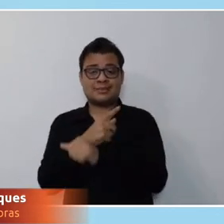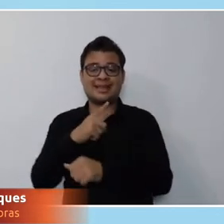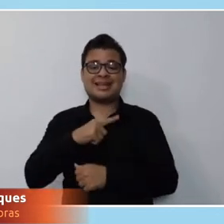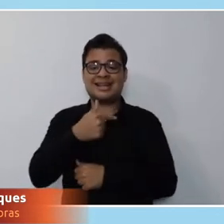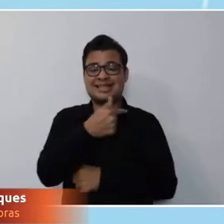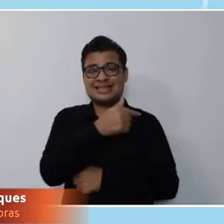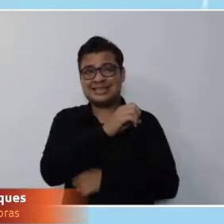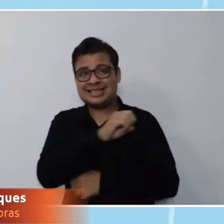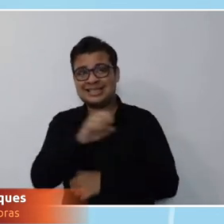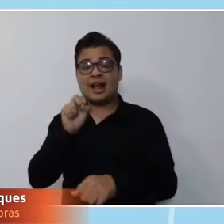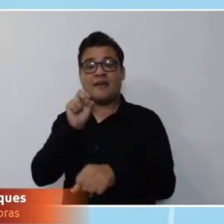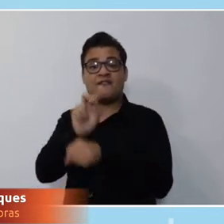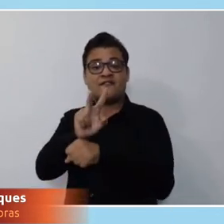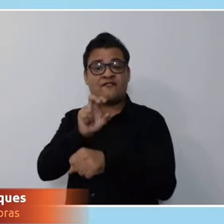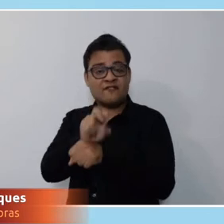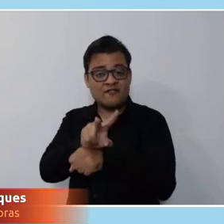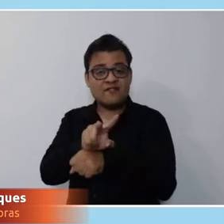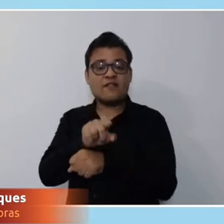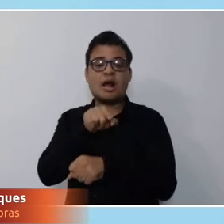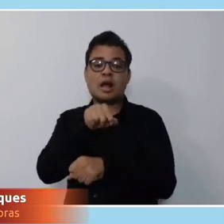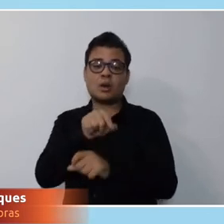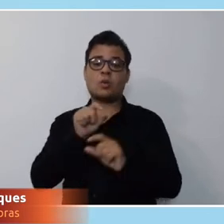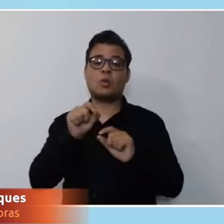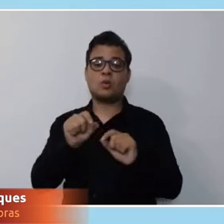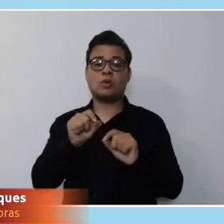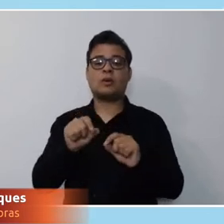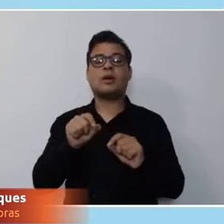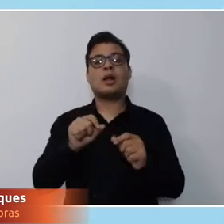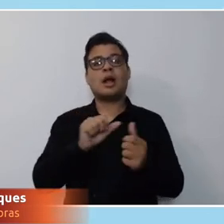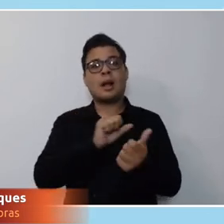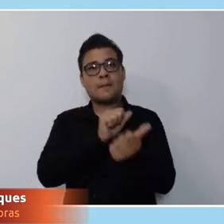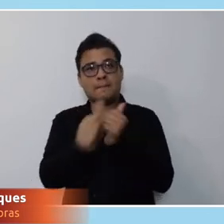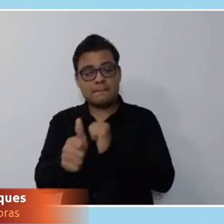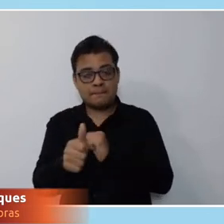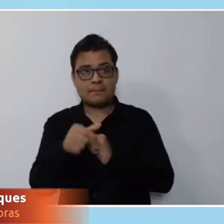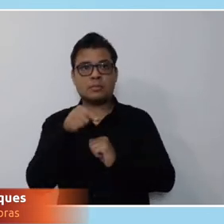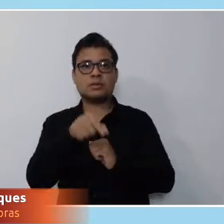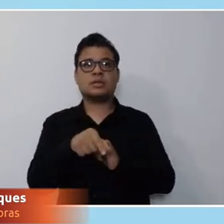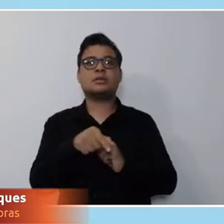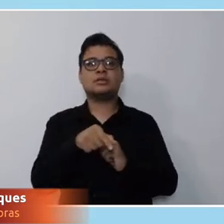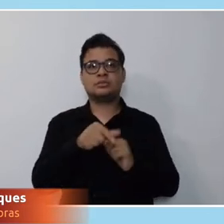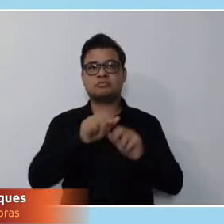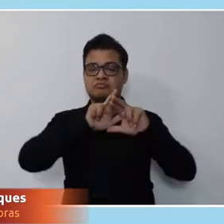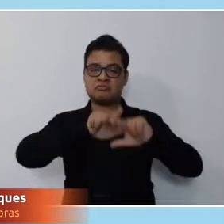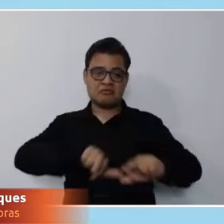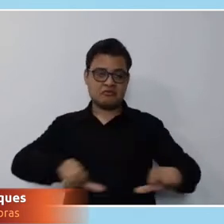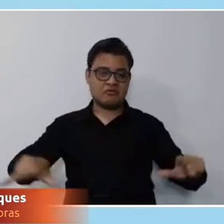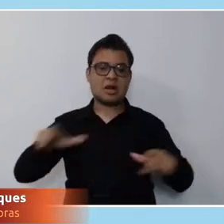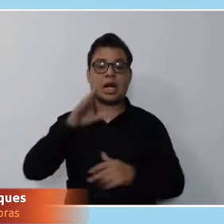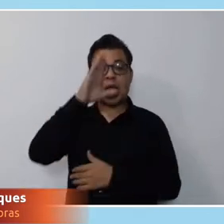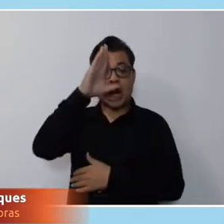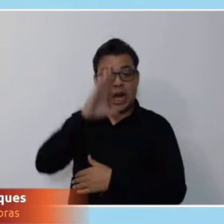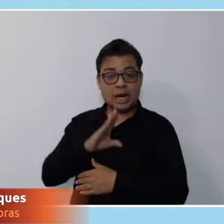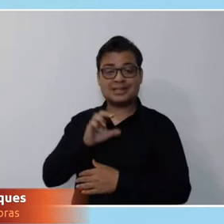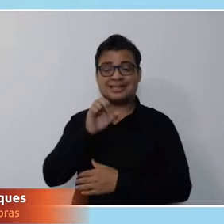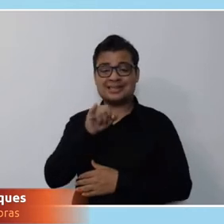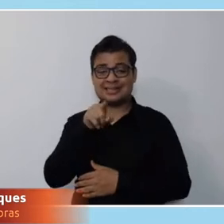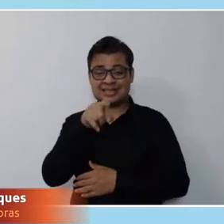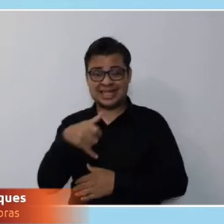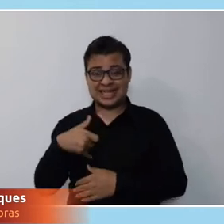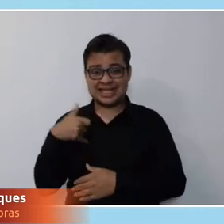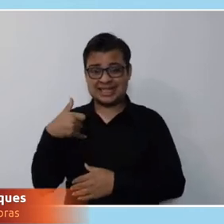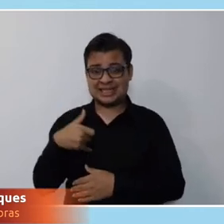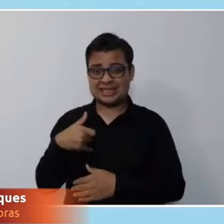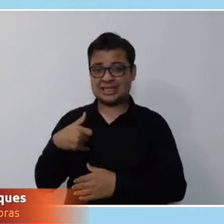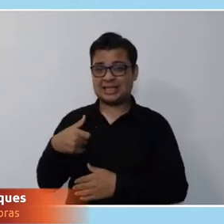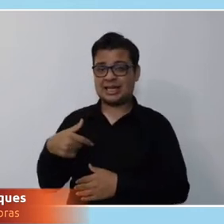abertas para a modalidade esportiva gratuitas, e se você tem entre 7 e 90 anos